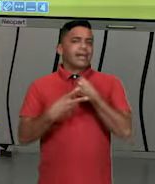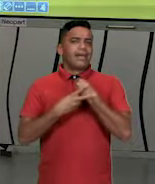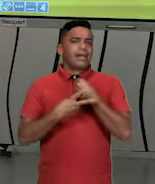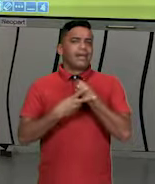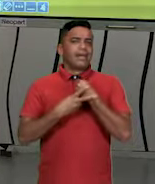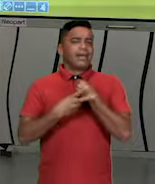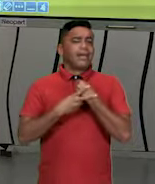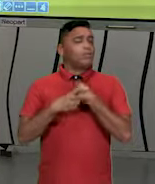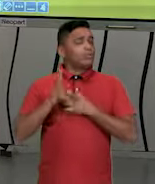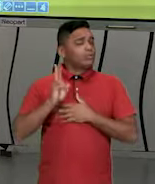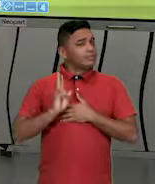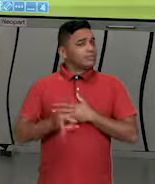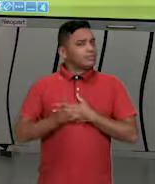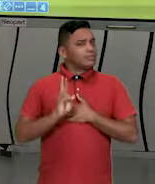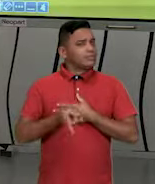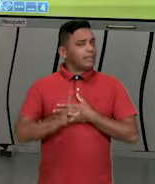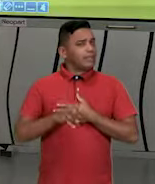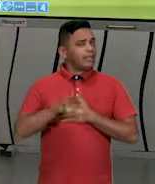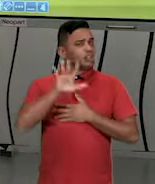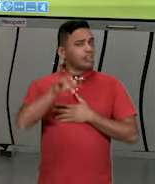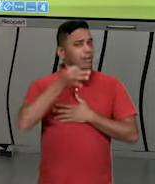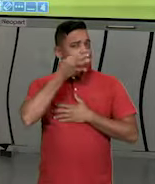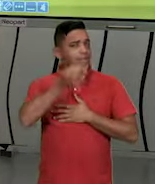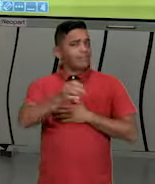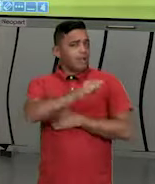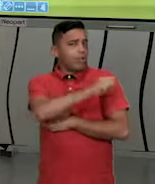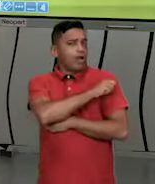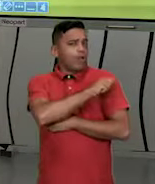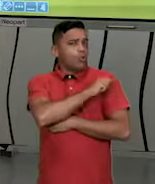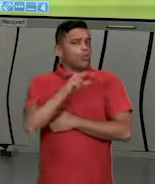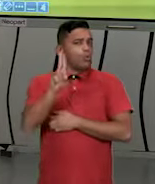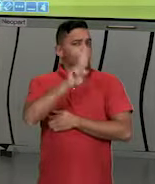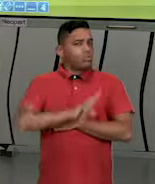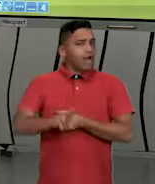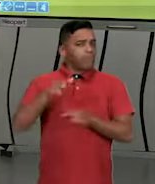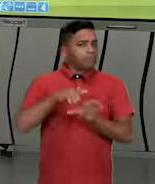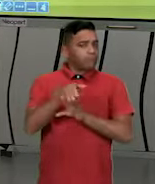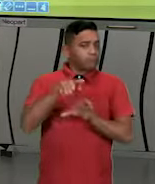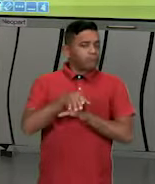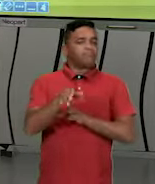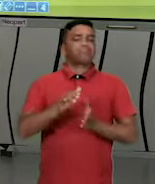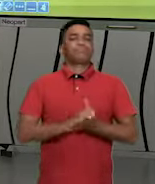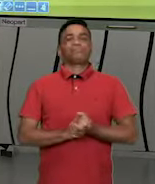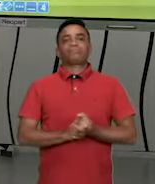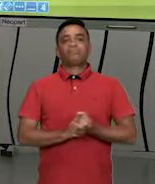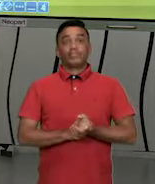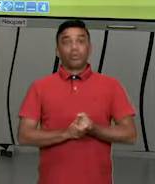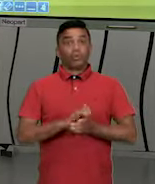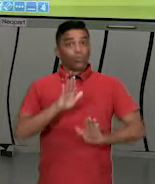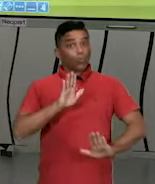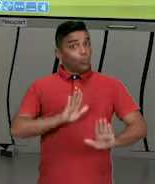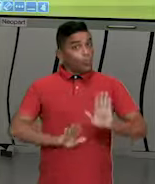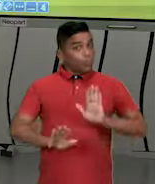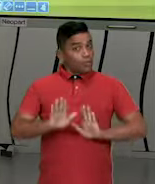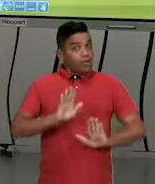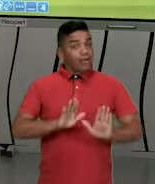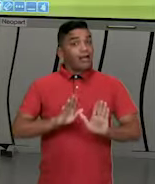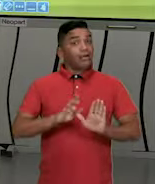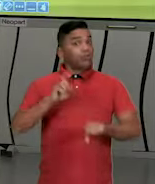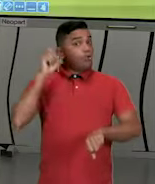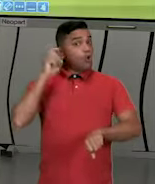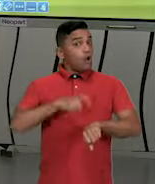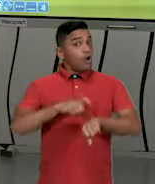sempre aconselho os alunos a utilizarem. Por quê? Nós temos que tomar cuidado na hora de